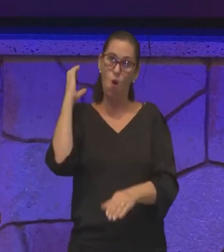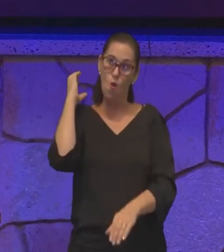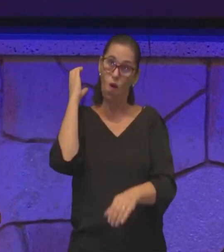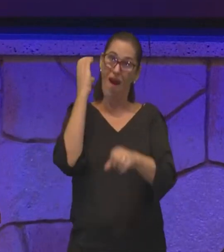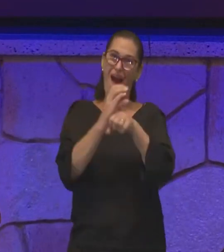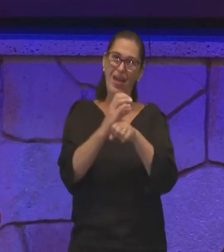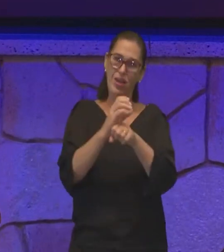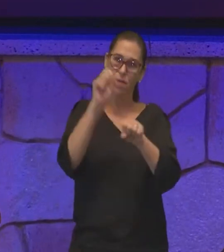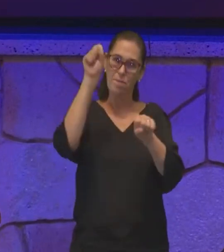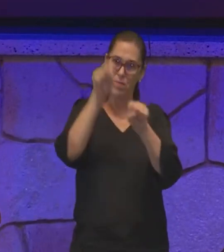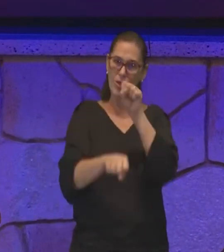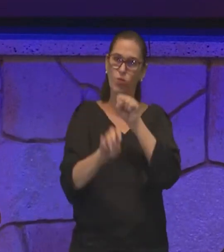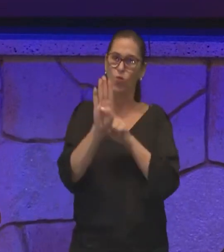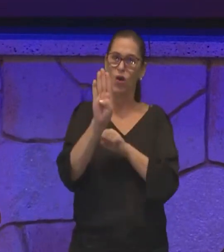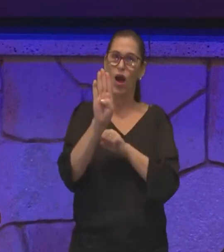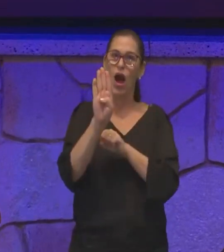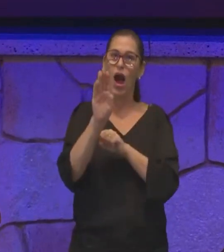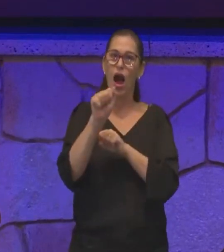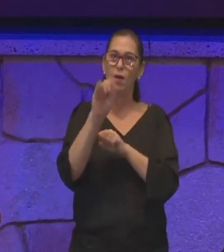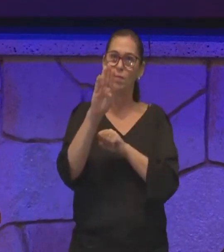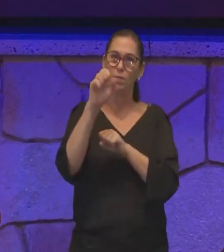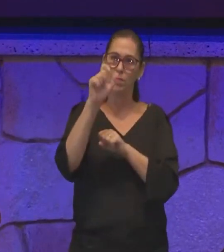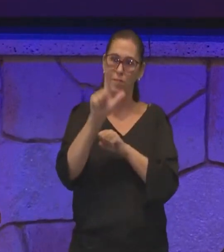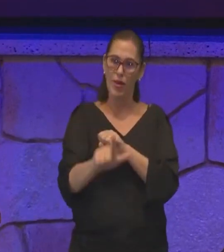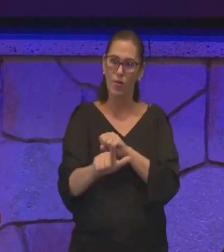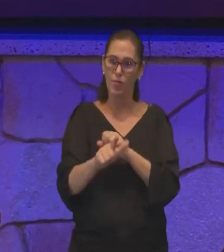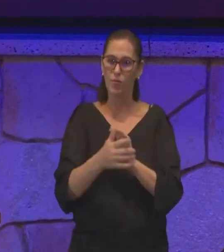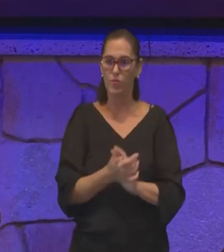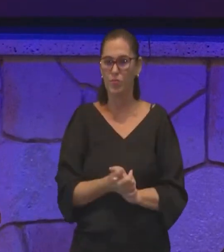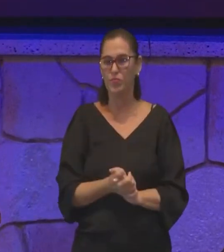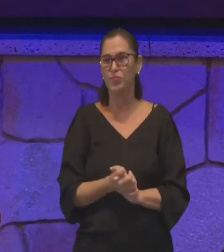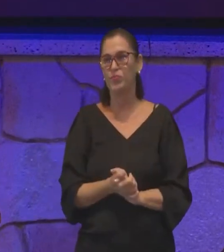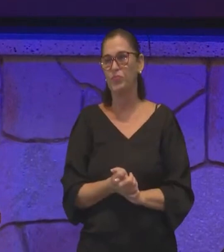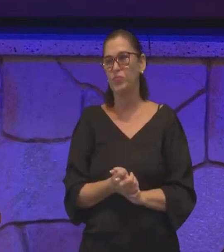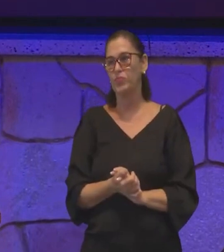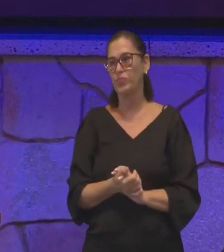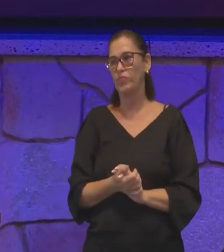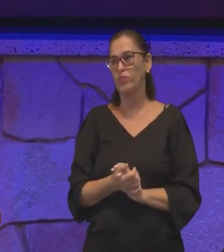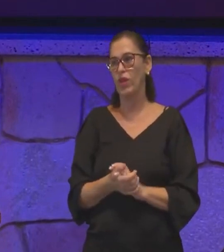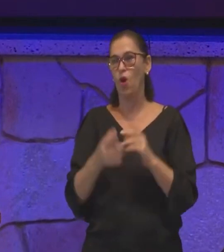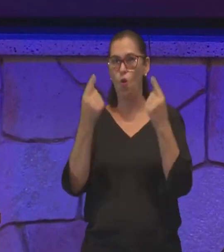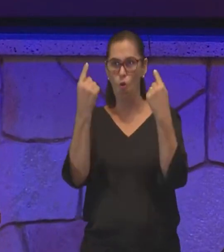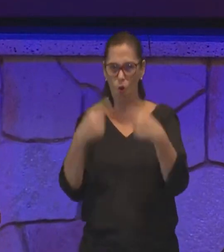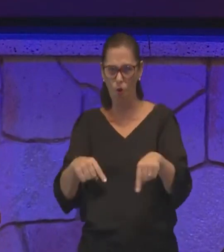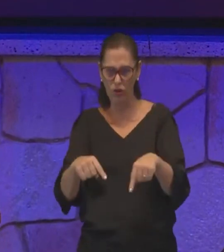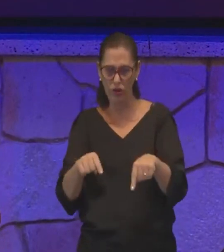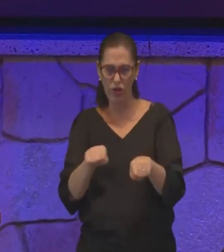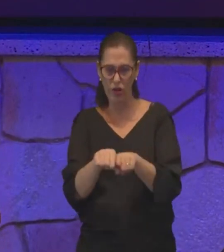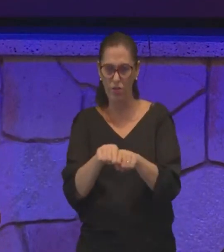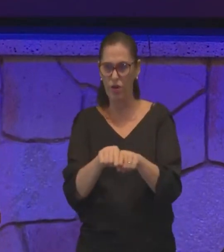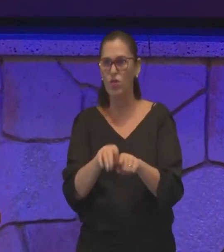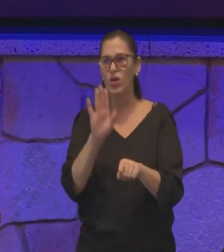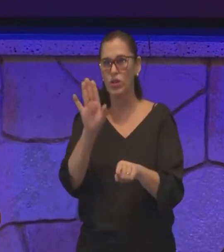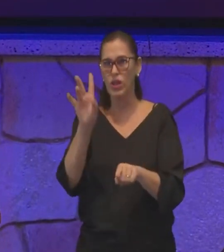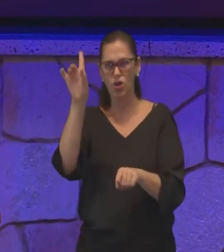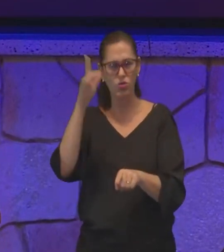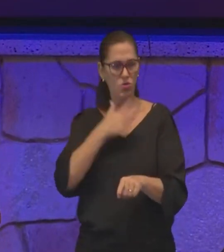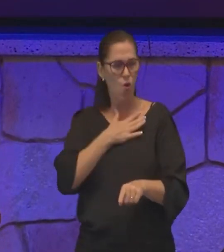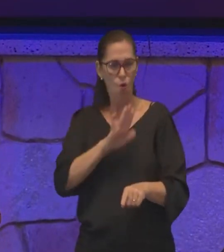condenação pelo crime de Caim contra o seu irmão Abel. O fratricídio já era condenado.